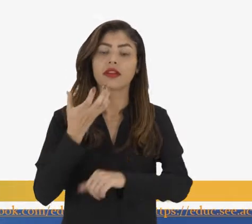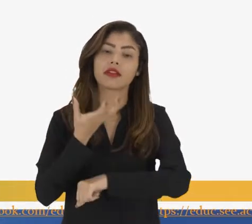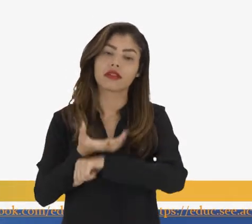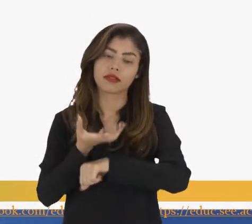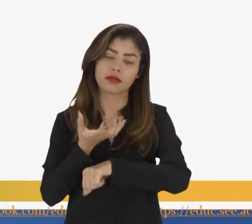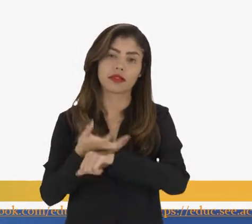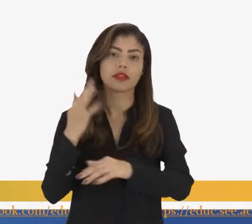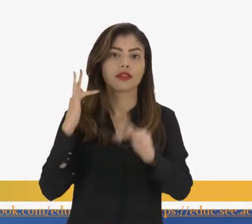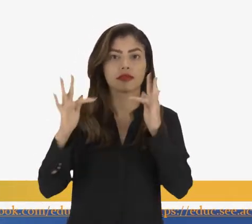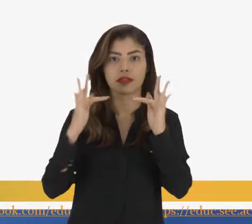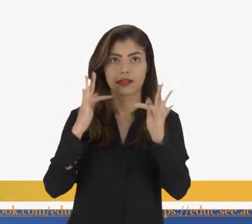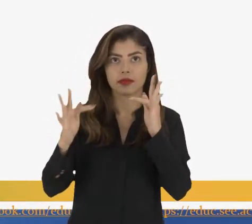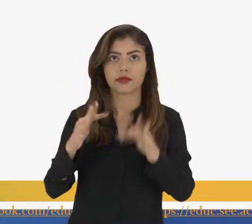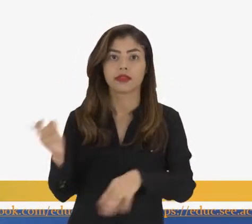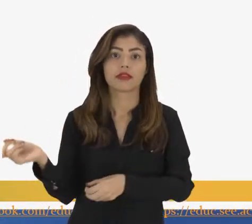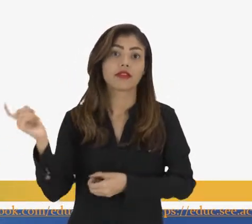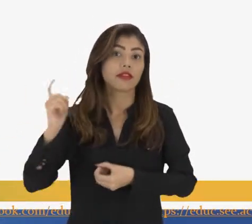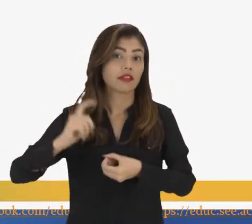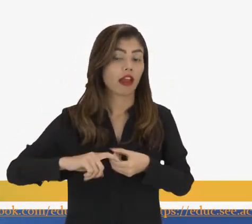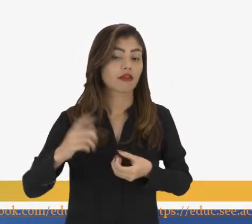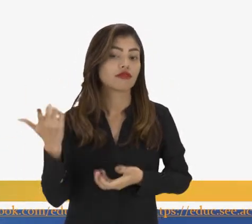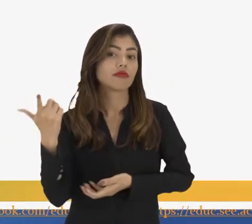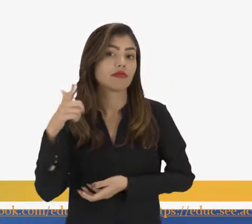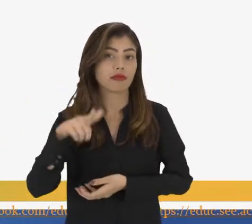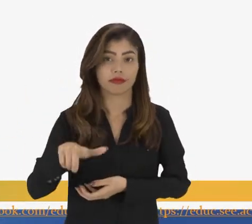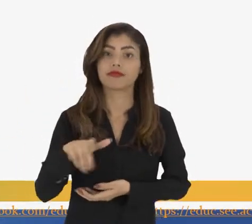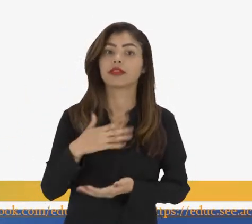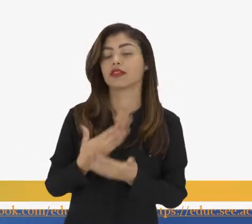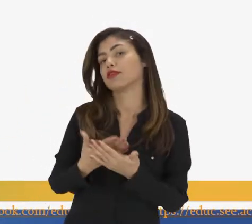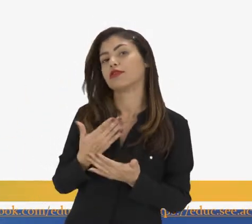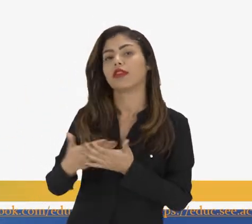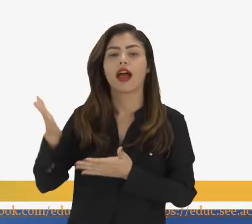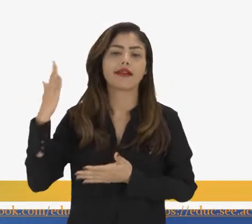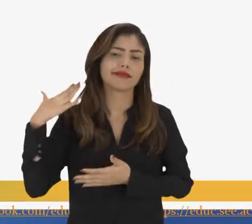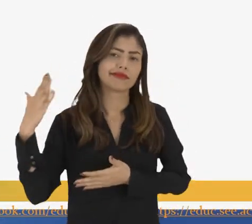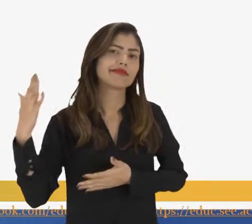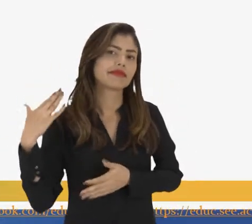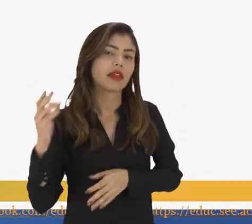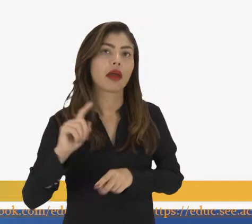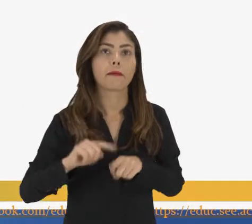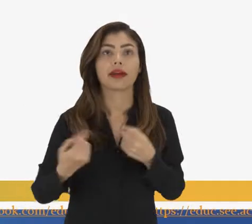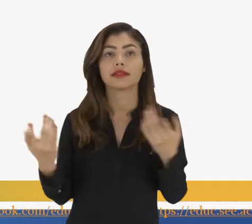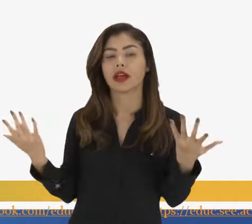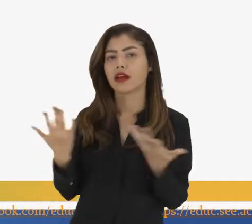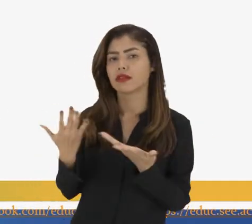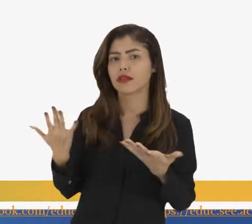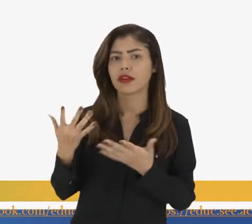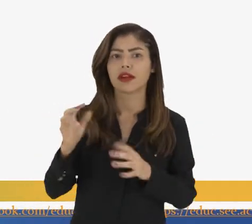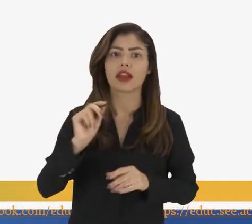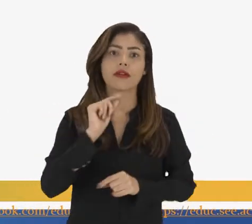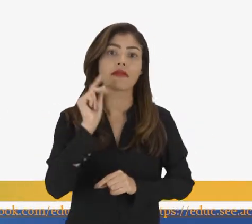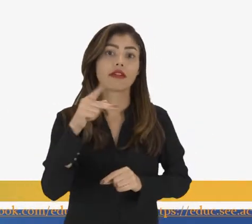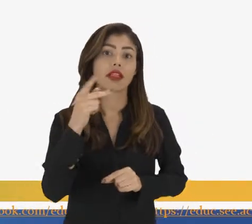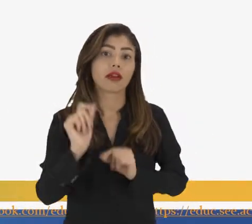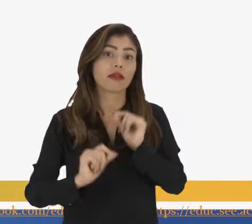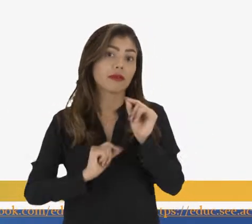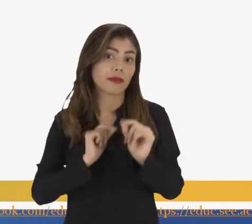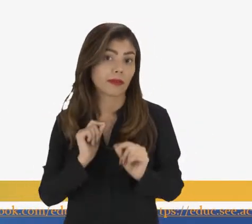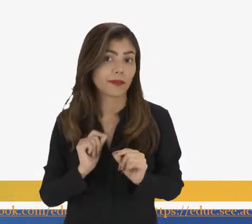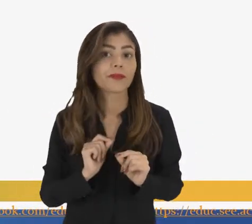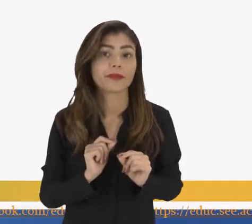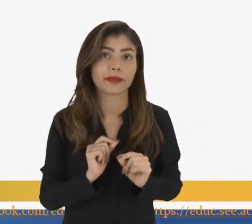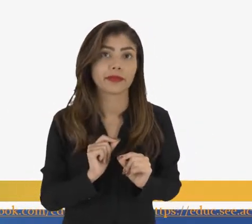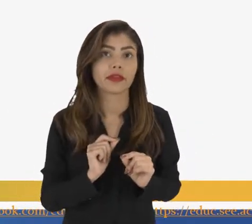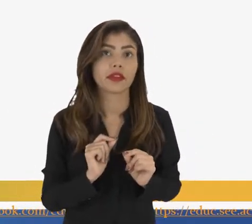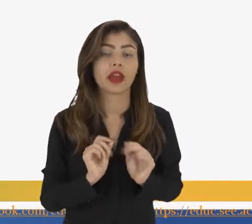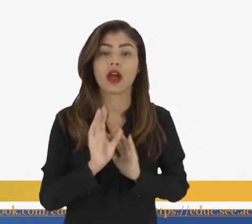da disciplina de Física, voltada novamente para o estudo do calor, só que agora nós vamos tratar o estudo do